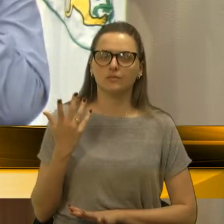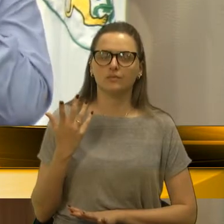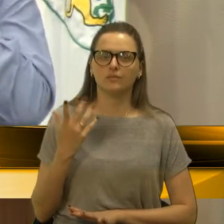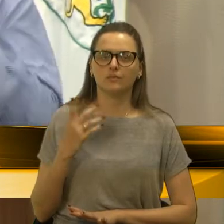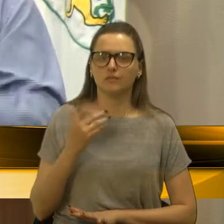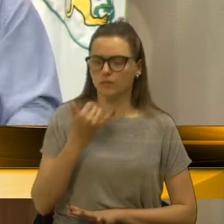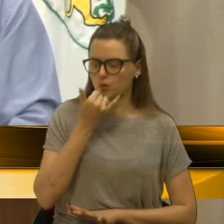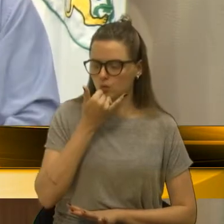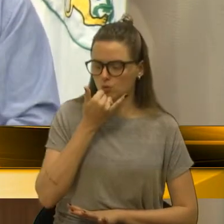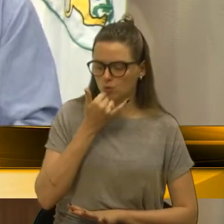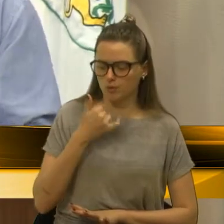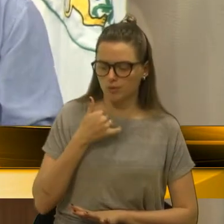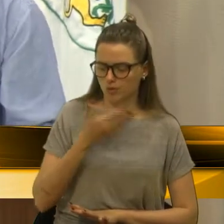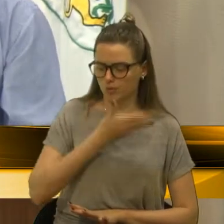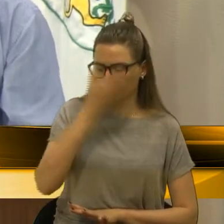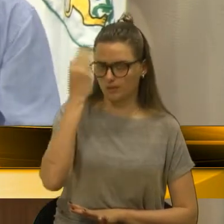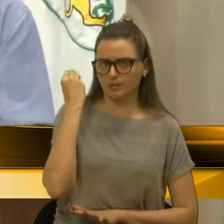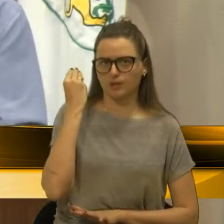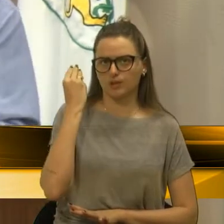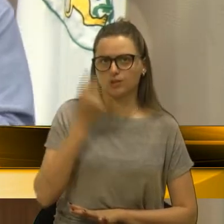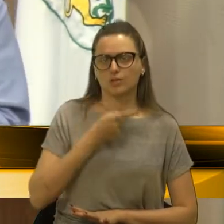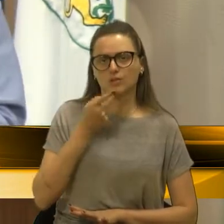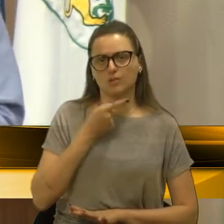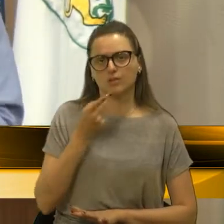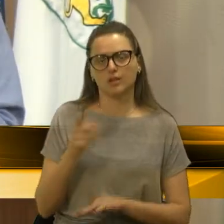perdão que eu acabei esquecendo aqui de referir,